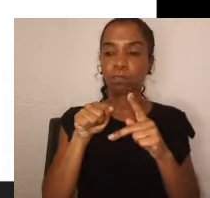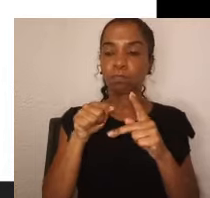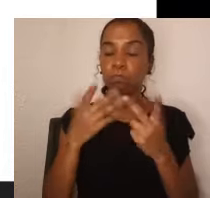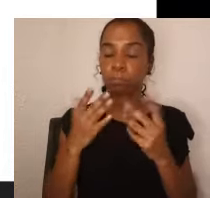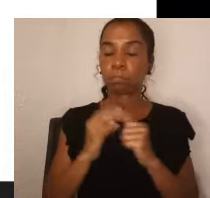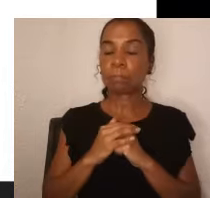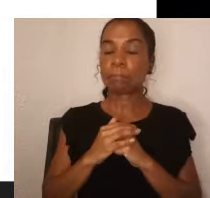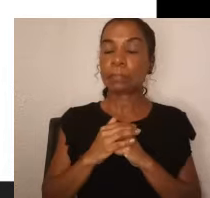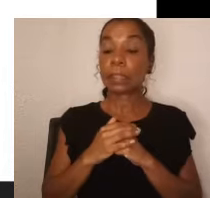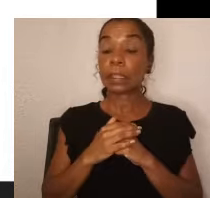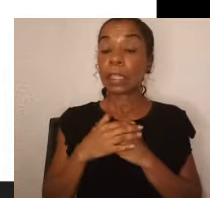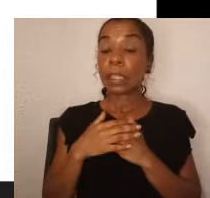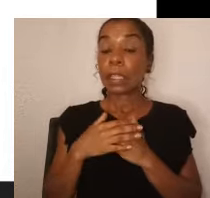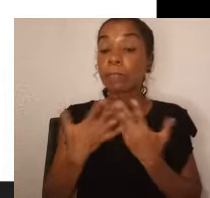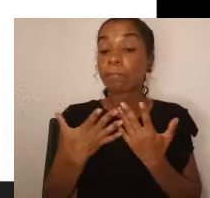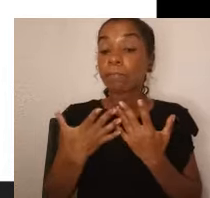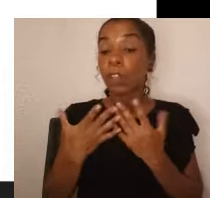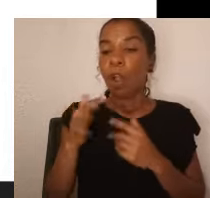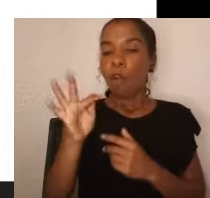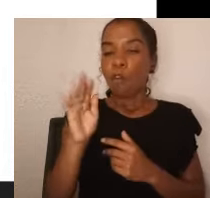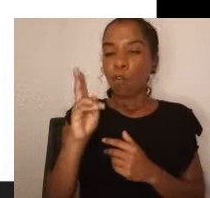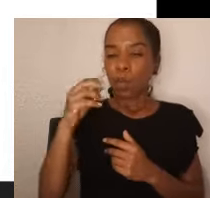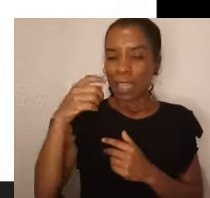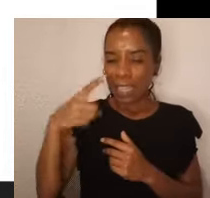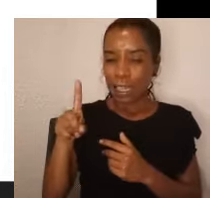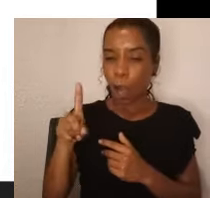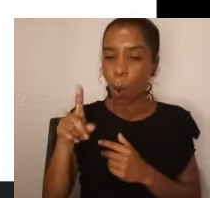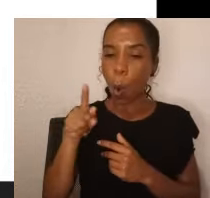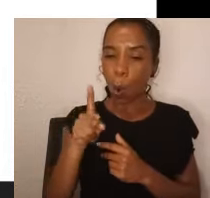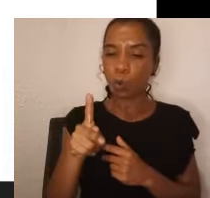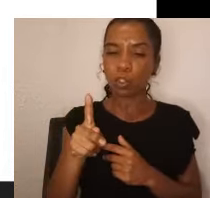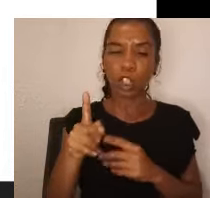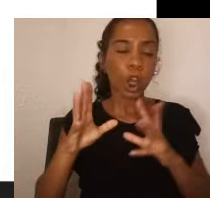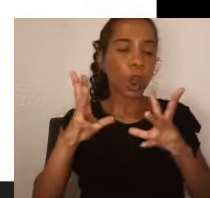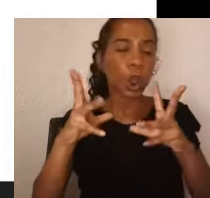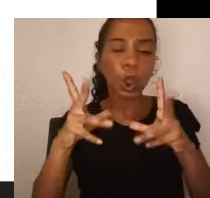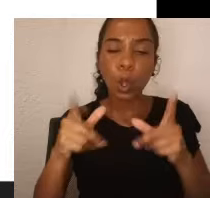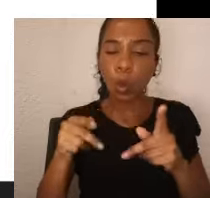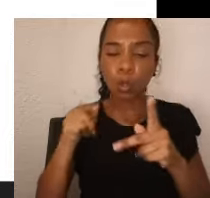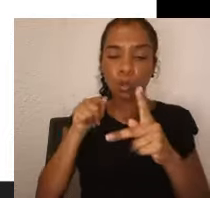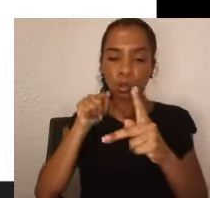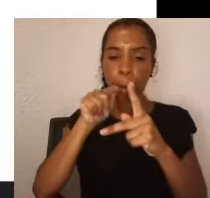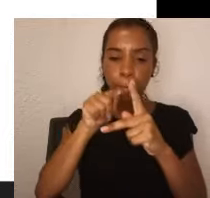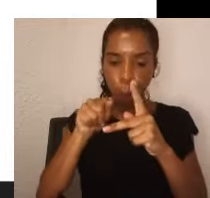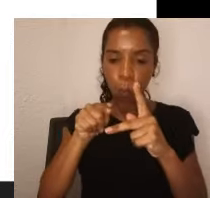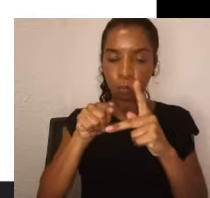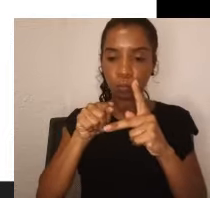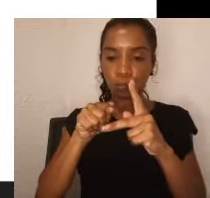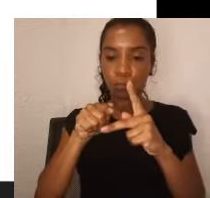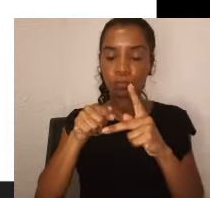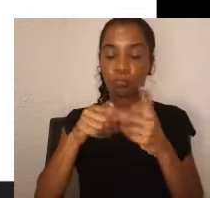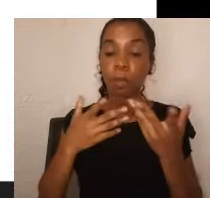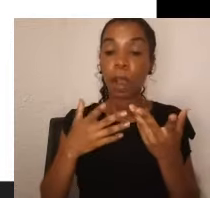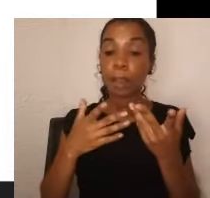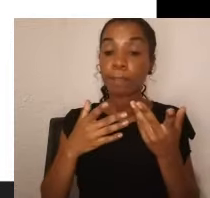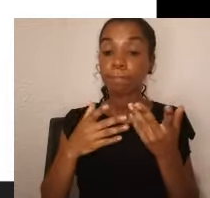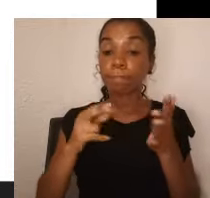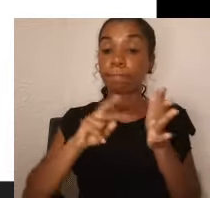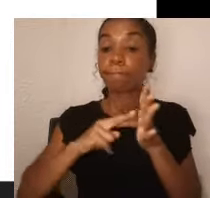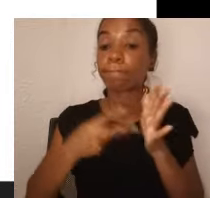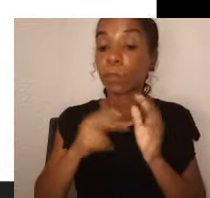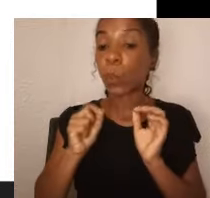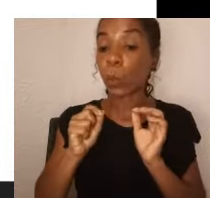Quando a função for contínua em todos os pontos do seu domínio, a gente vai simplesmente dizer que